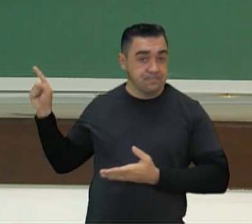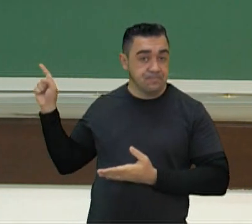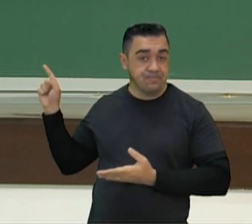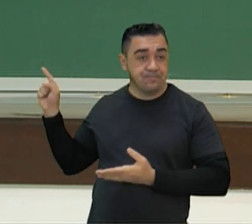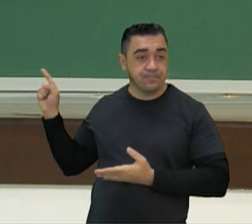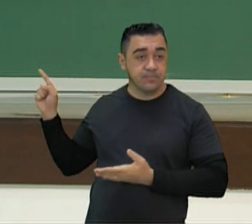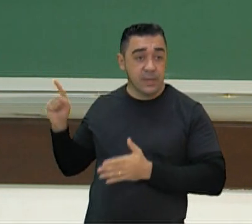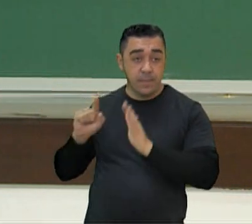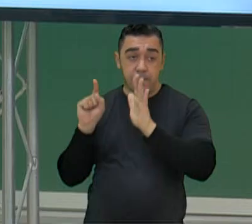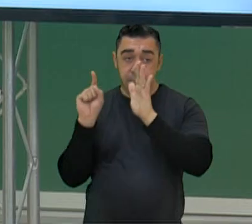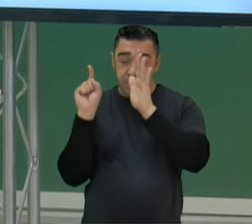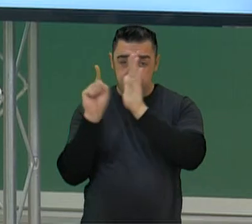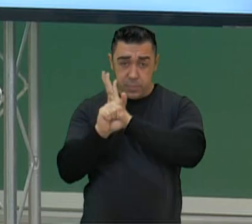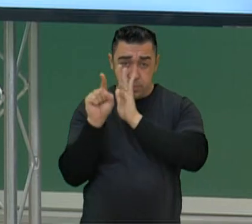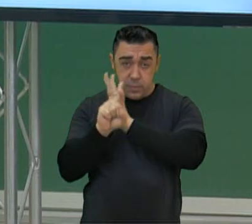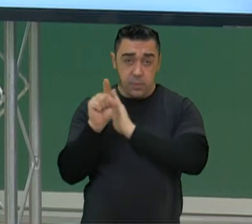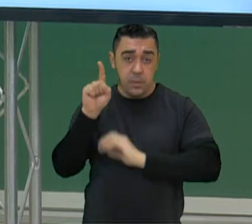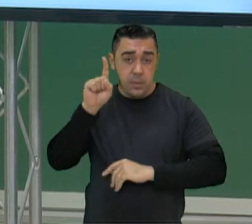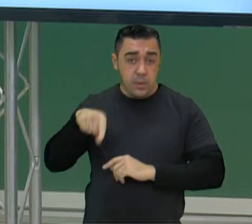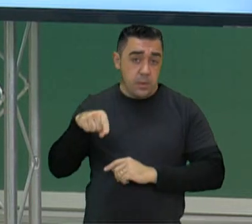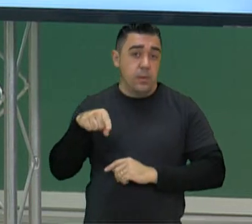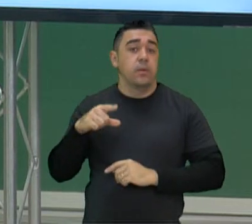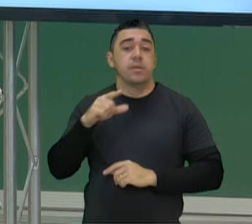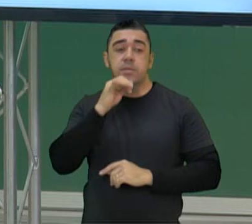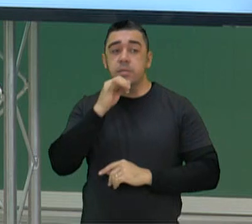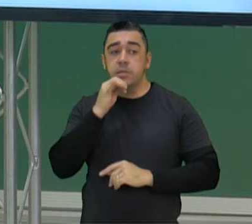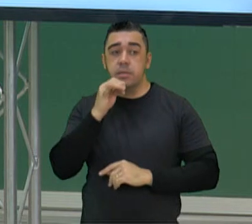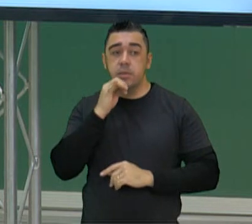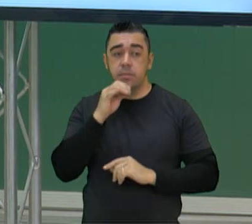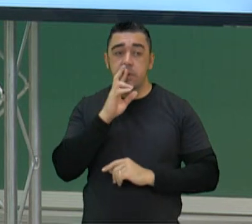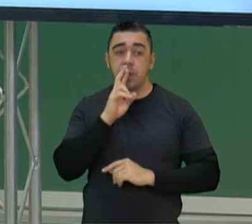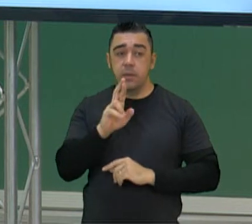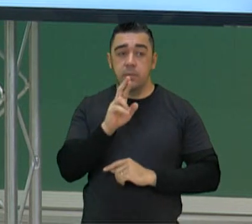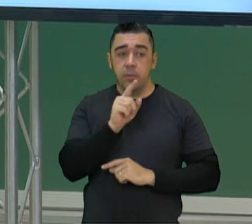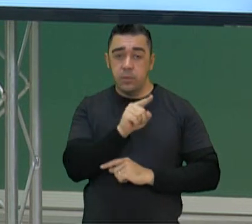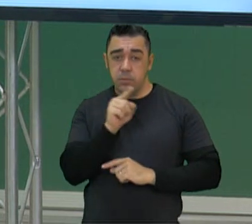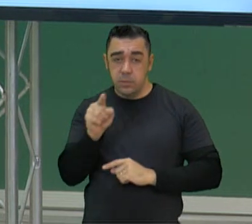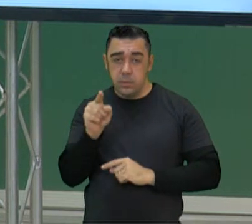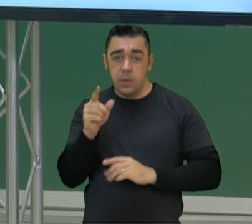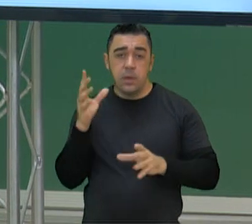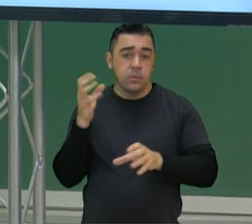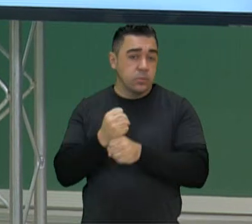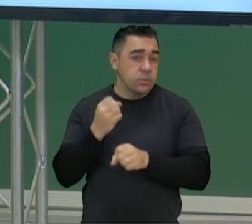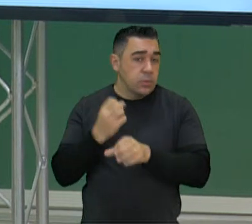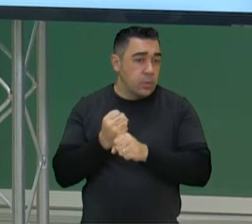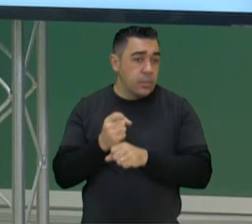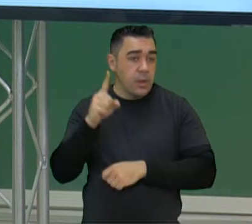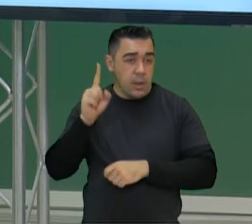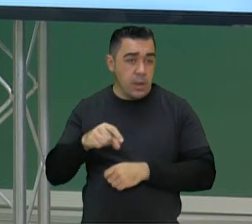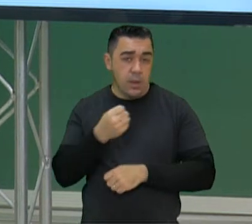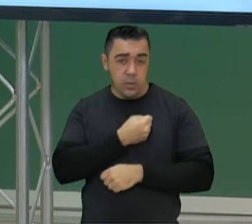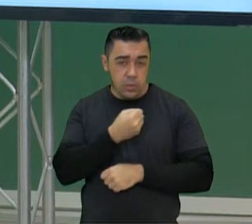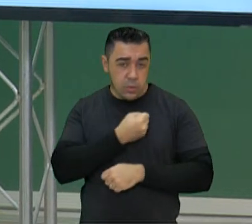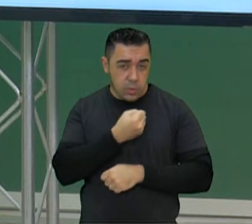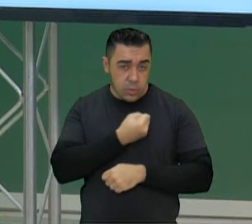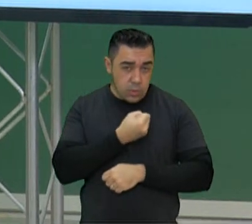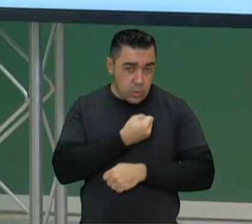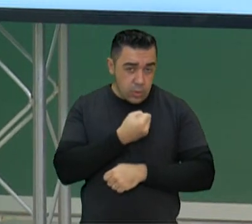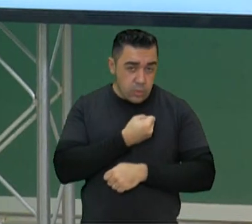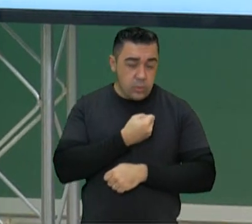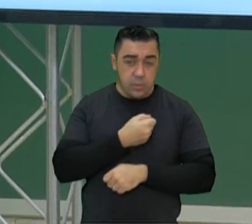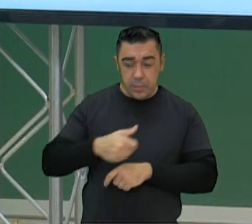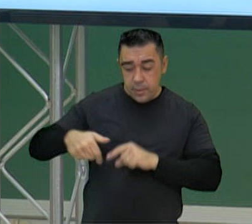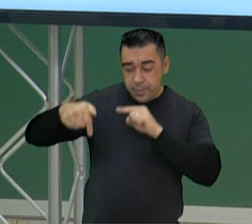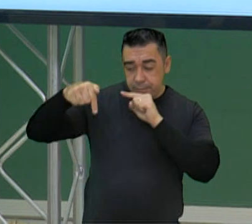ele está perguntando se o resultado dessa fração, da soma dessa fração, ele é um número racional ou